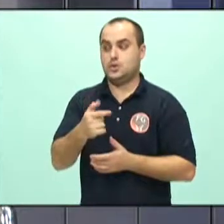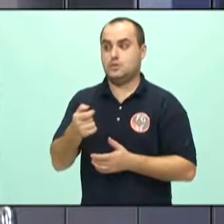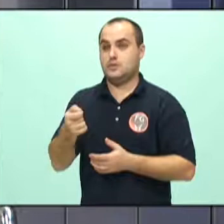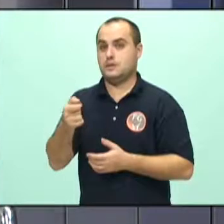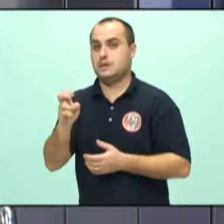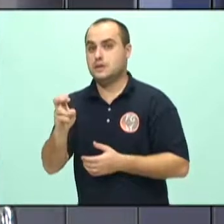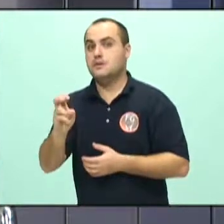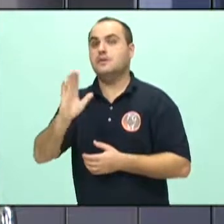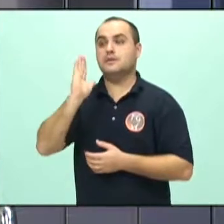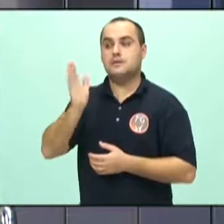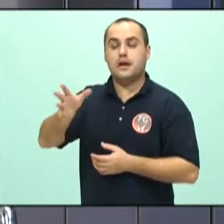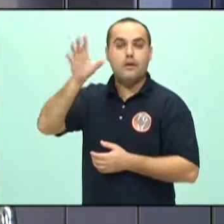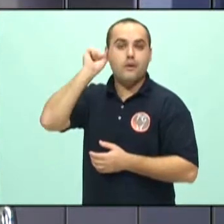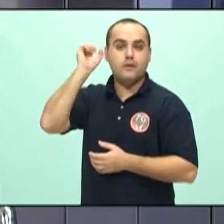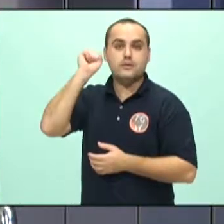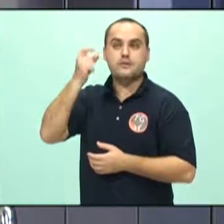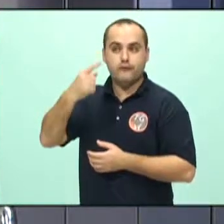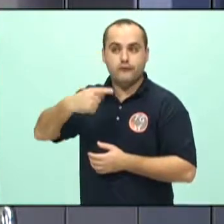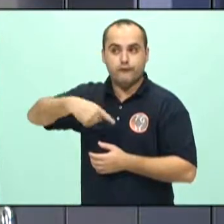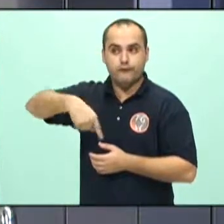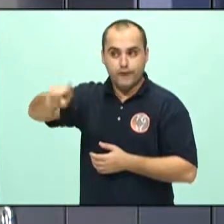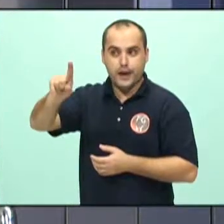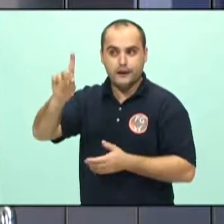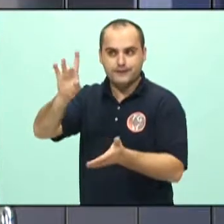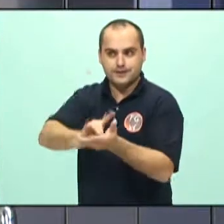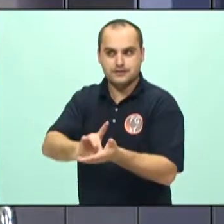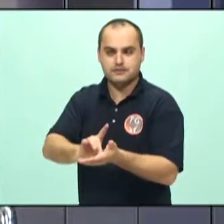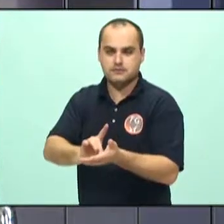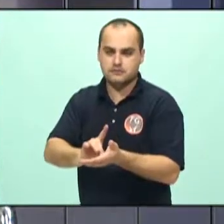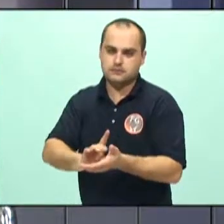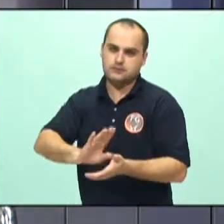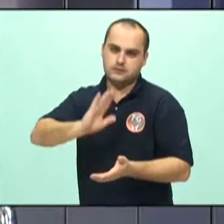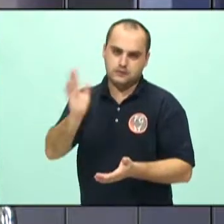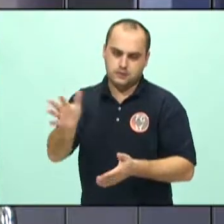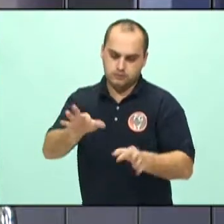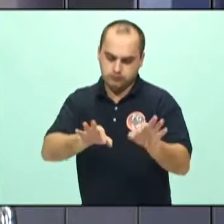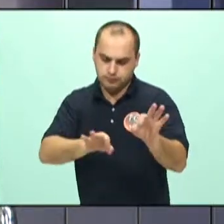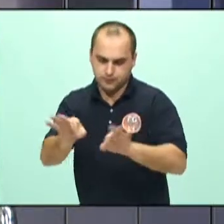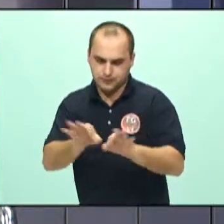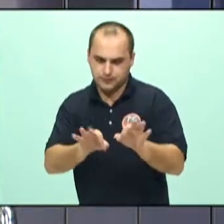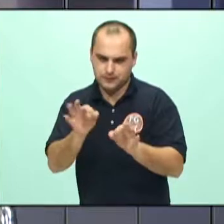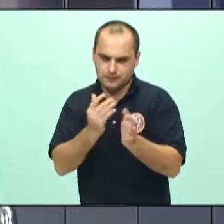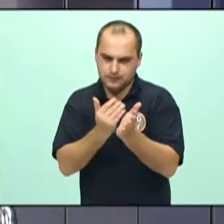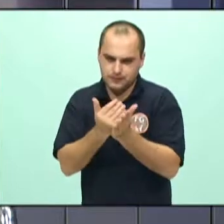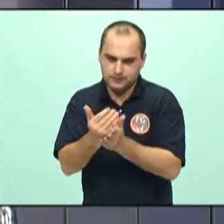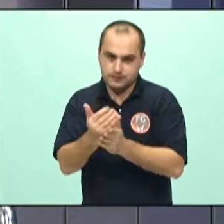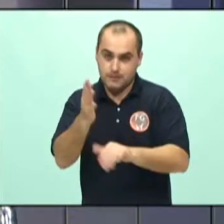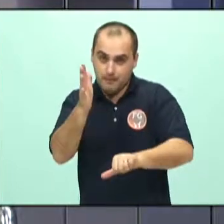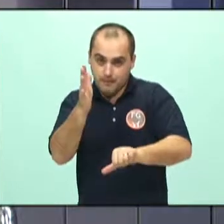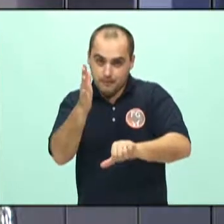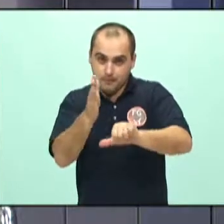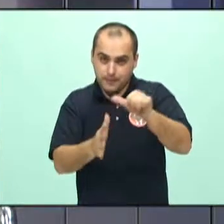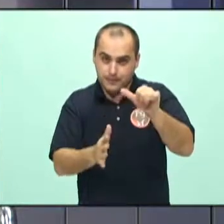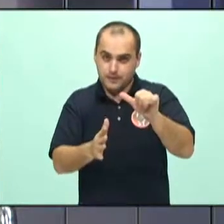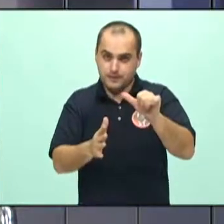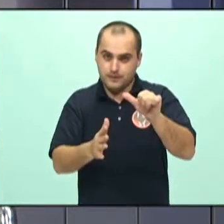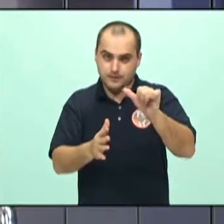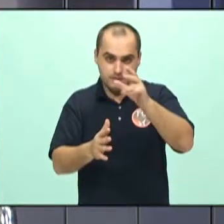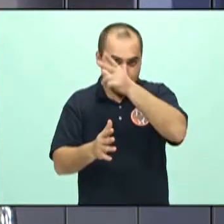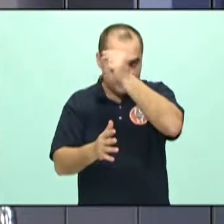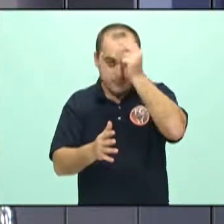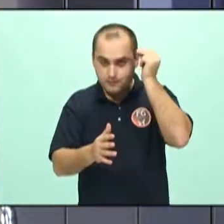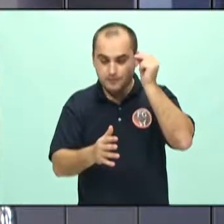vai sair, né? A via portuária começou a ser prospectada, as obras começaram lá no início do primeiro governo do Volney Morastone,